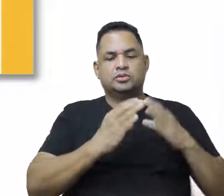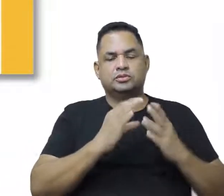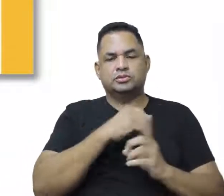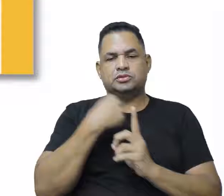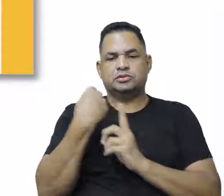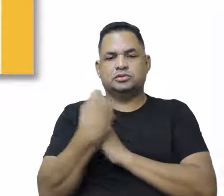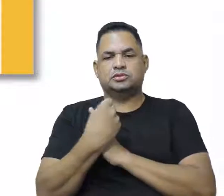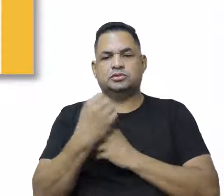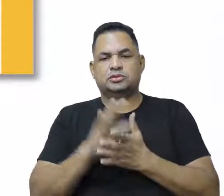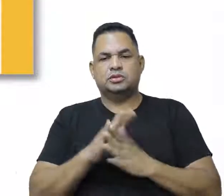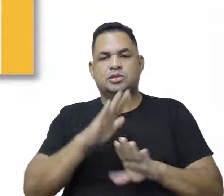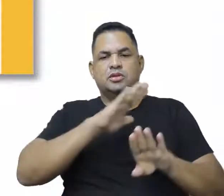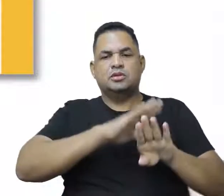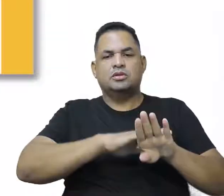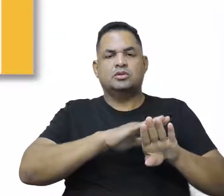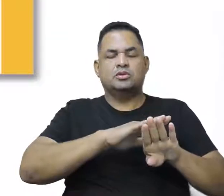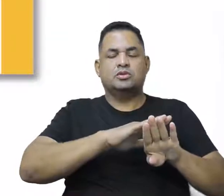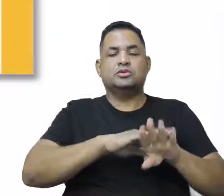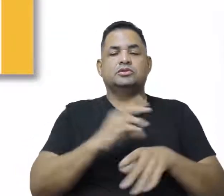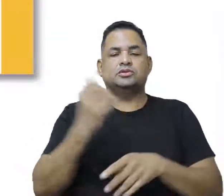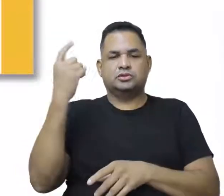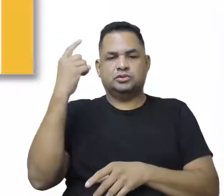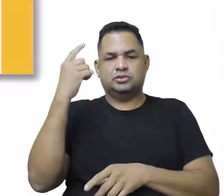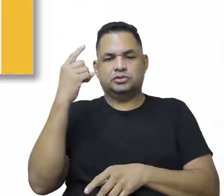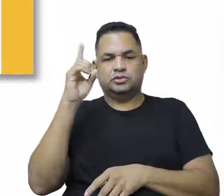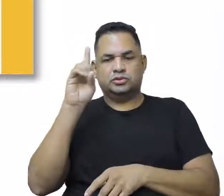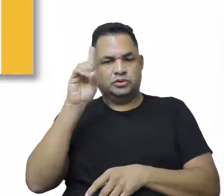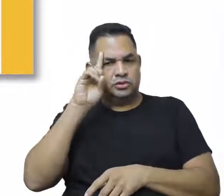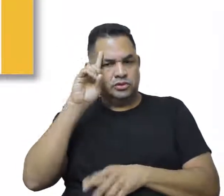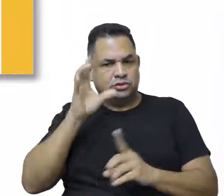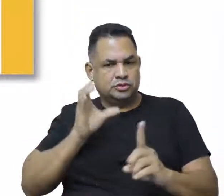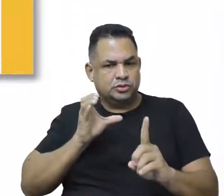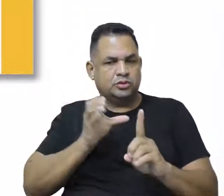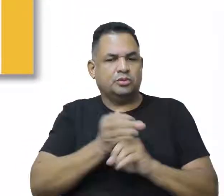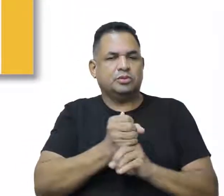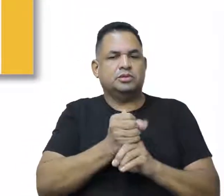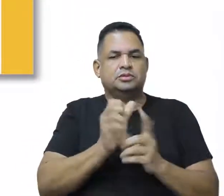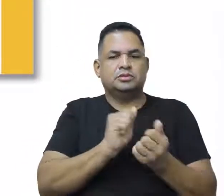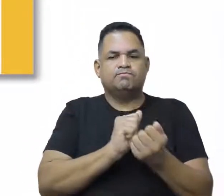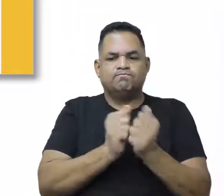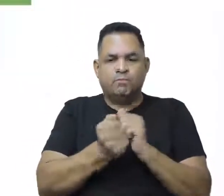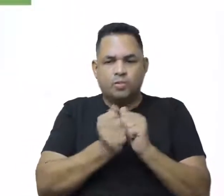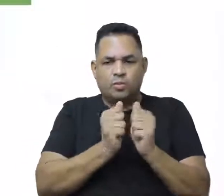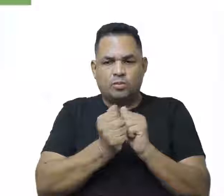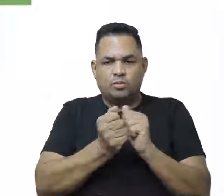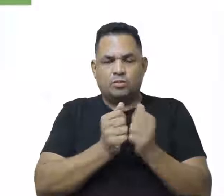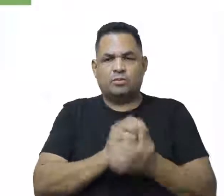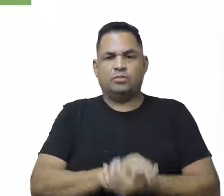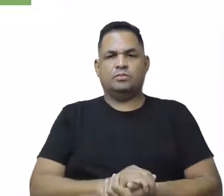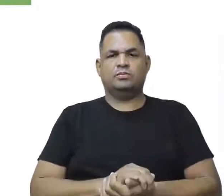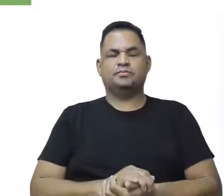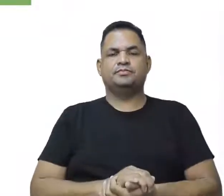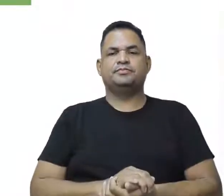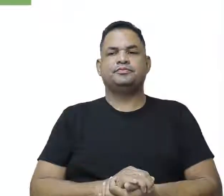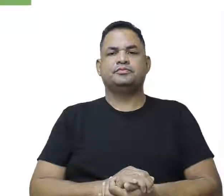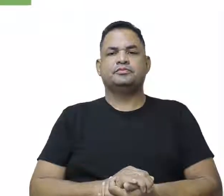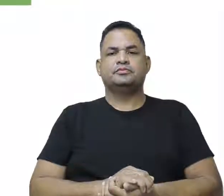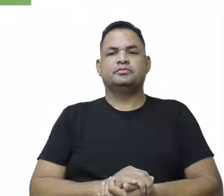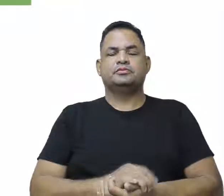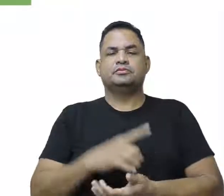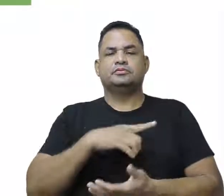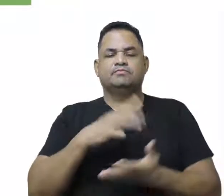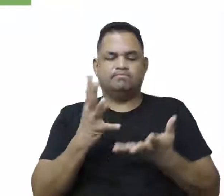social, a ideologia no cotidiano, dominação e controle. Nós temos